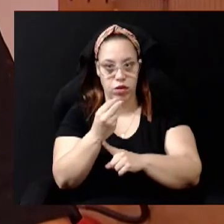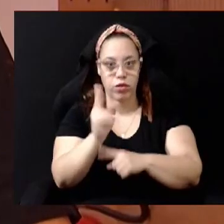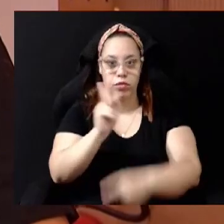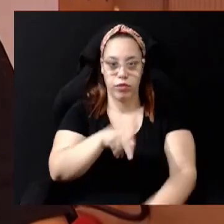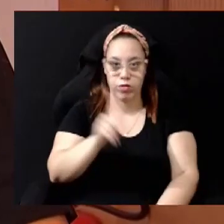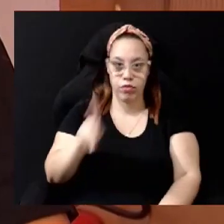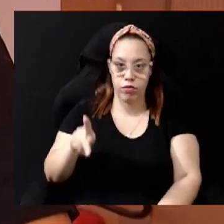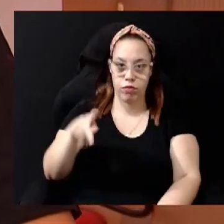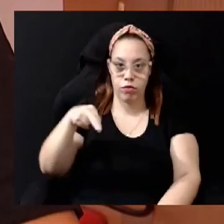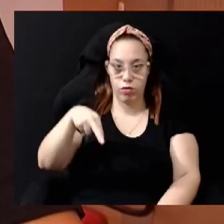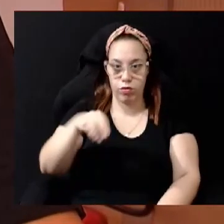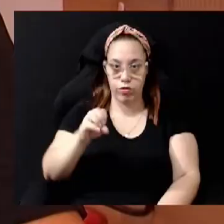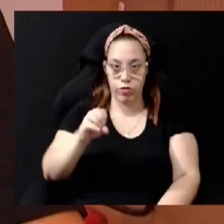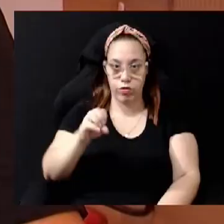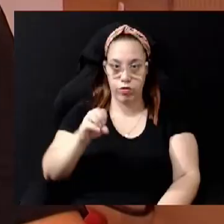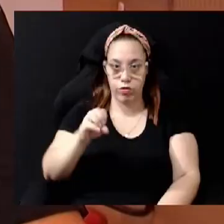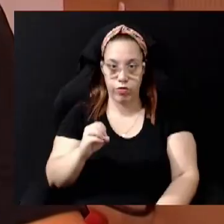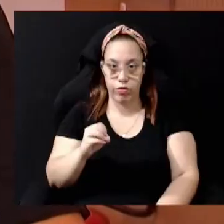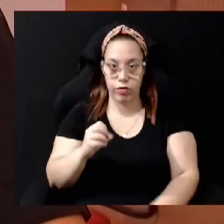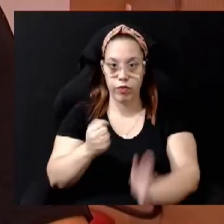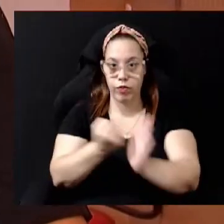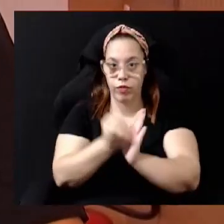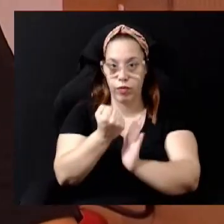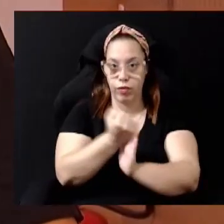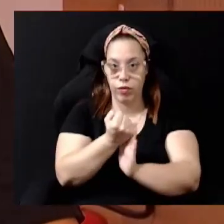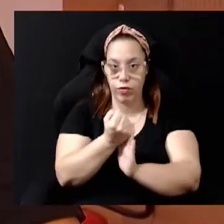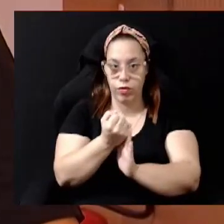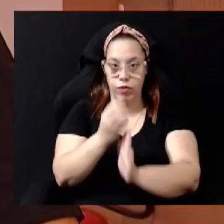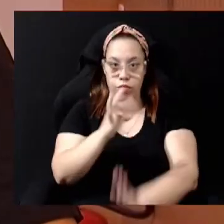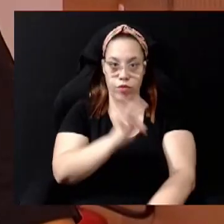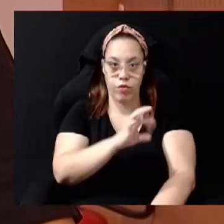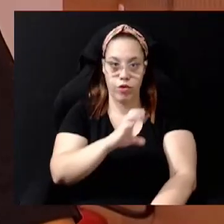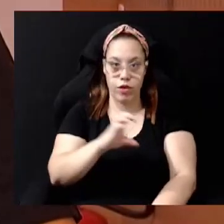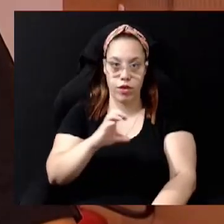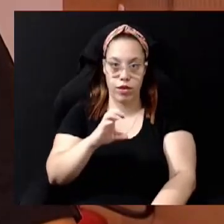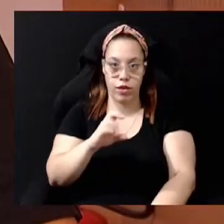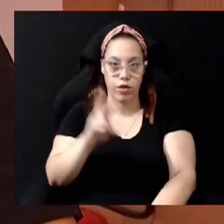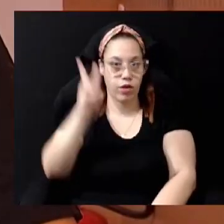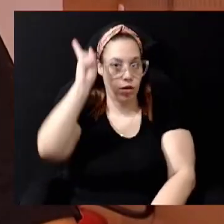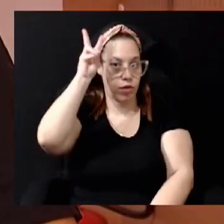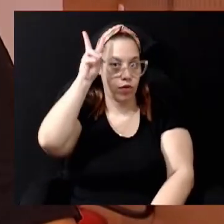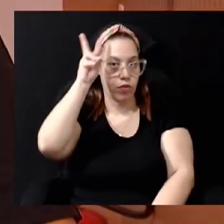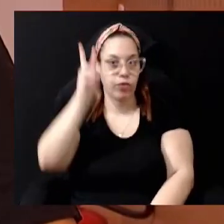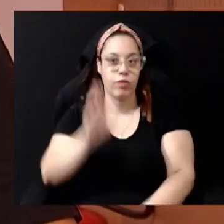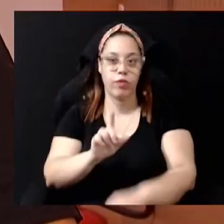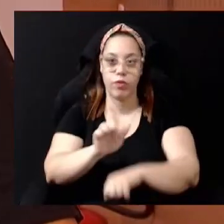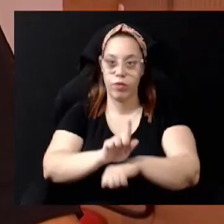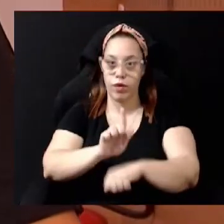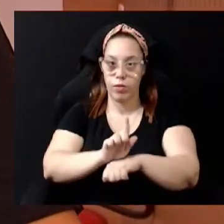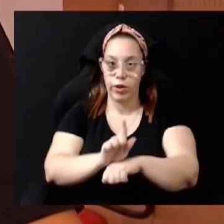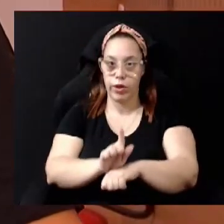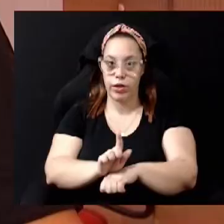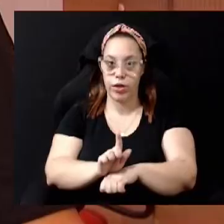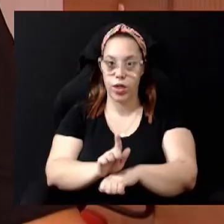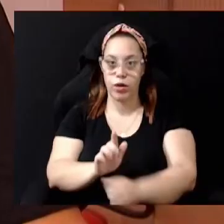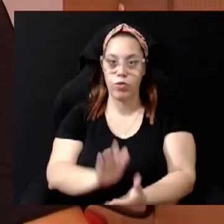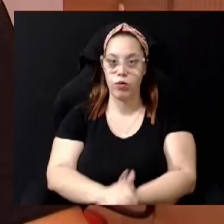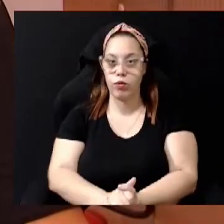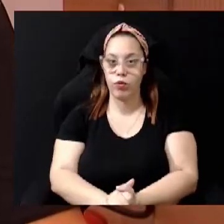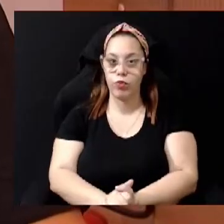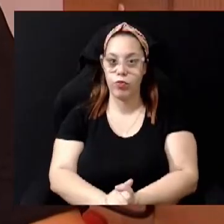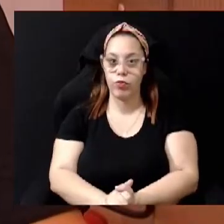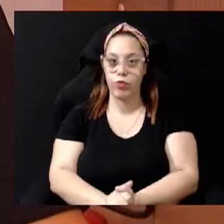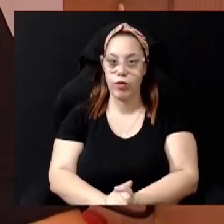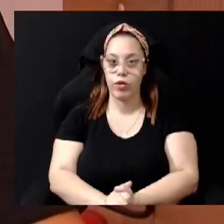O Jolomar foi tema da minha dissertação em História, quando eu estudava, né, na Unicamp. E eu decidi fazer um documentário, eu trabalho